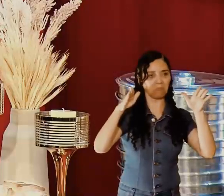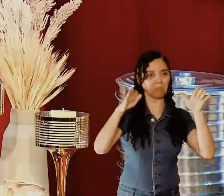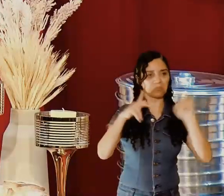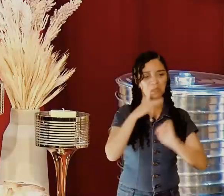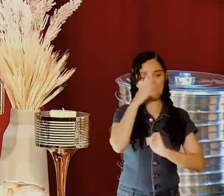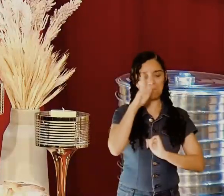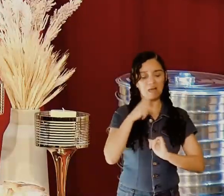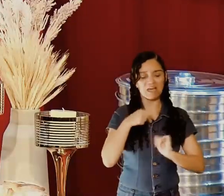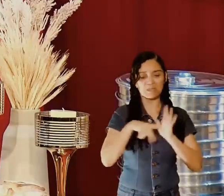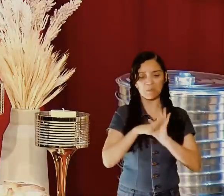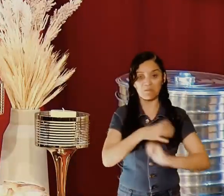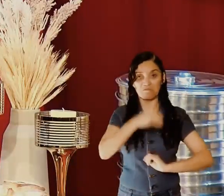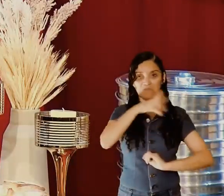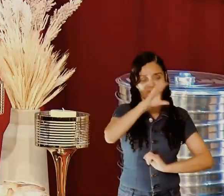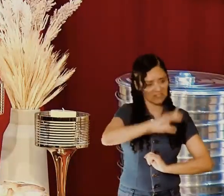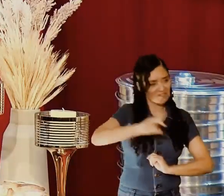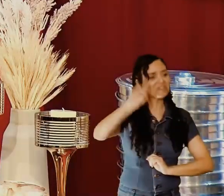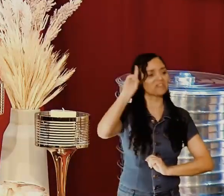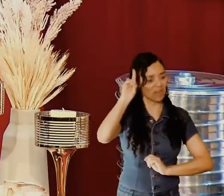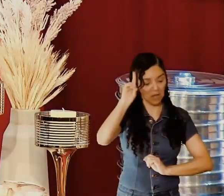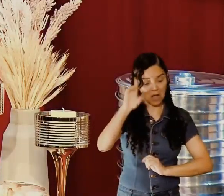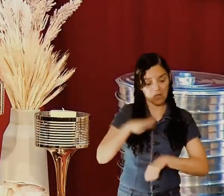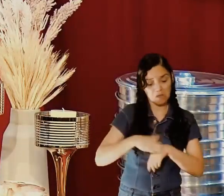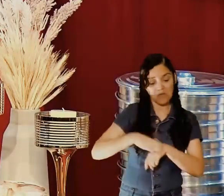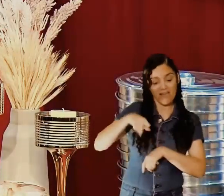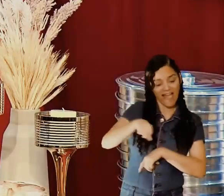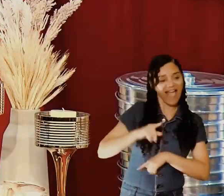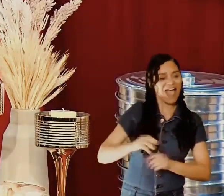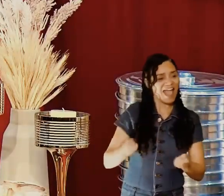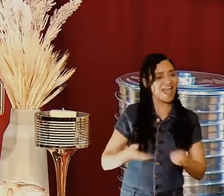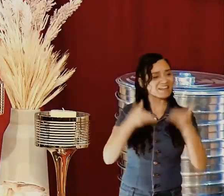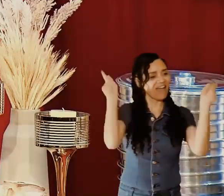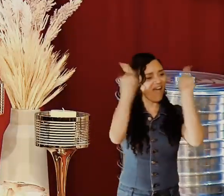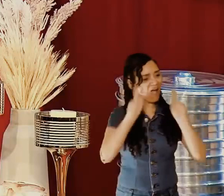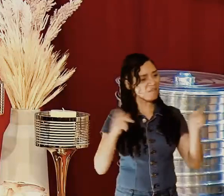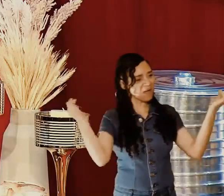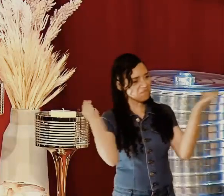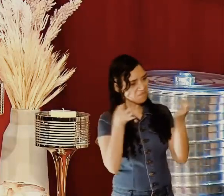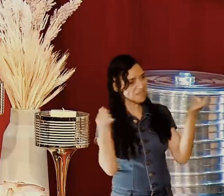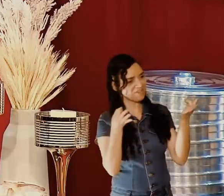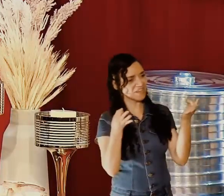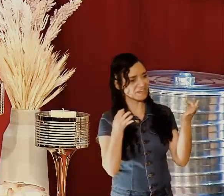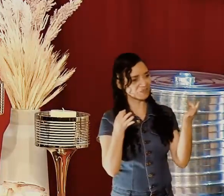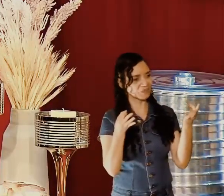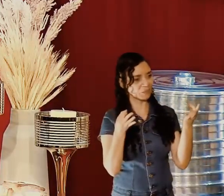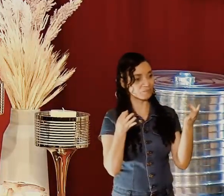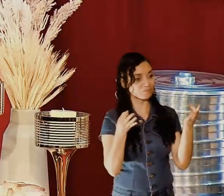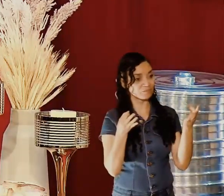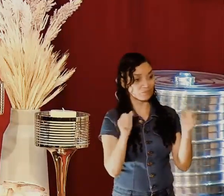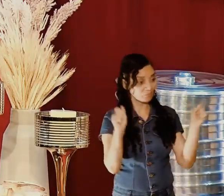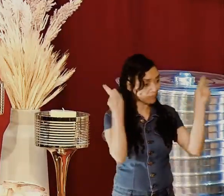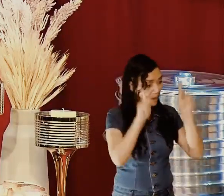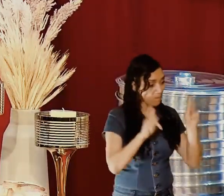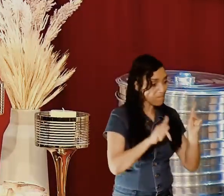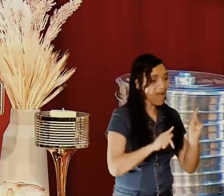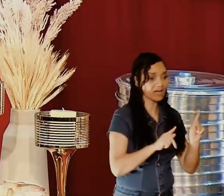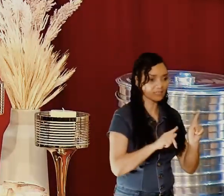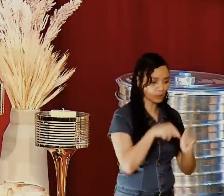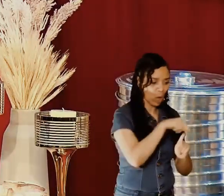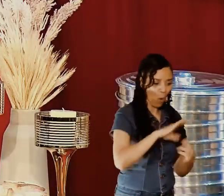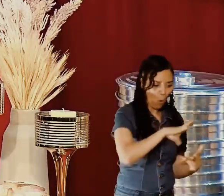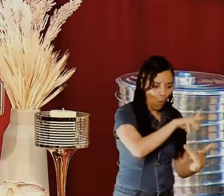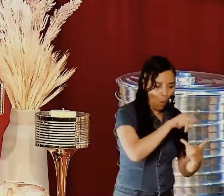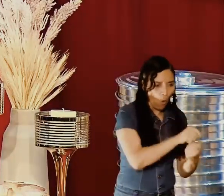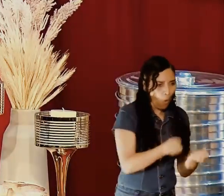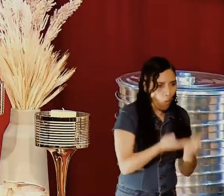paz perfeita, a paz impossível, que somente ele poderia trazer e estabelecer. E o verso 7,